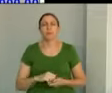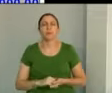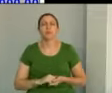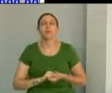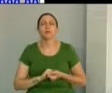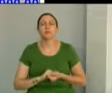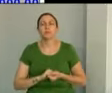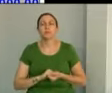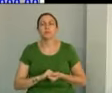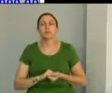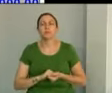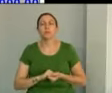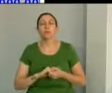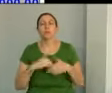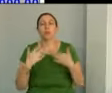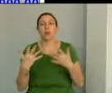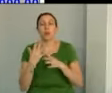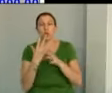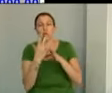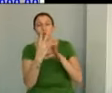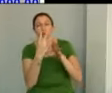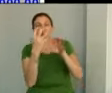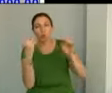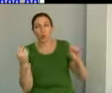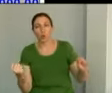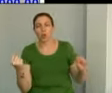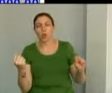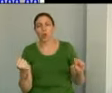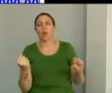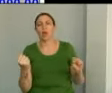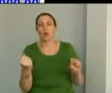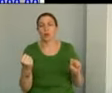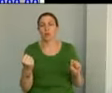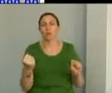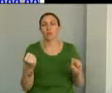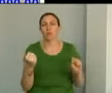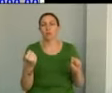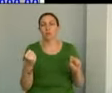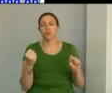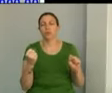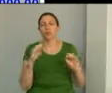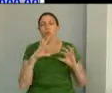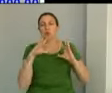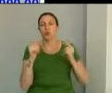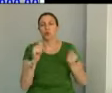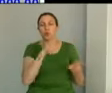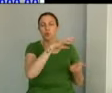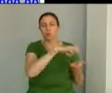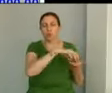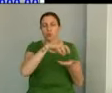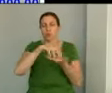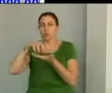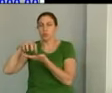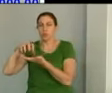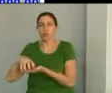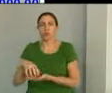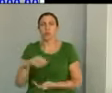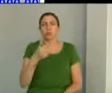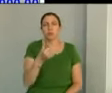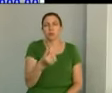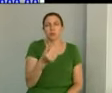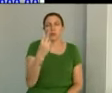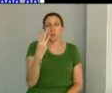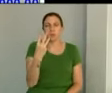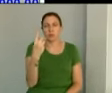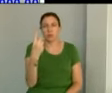né? Então, o total de receitas previstas, então, considerando todos os órgãos, para 2025 é de 631